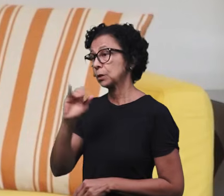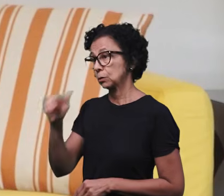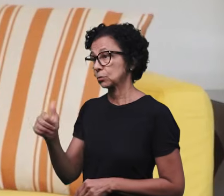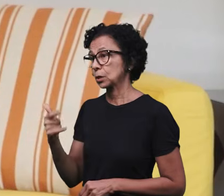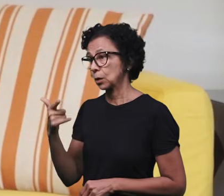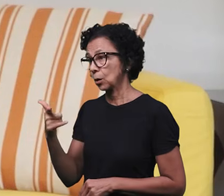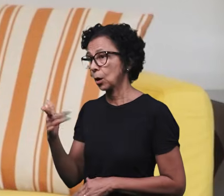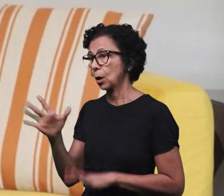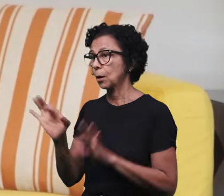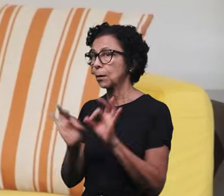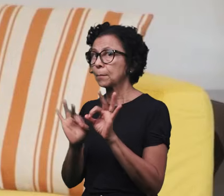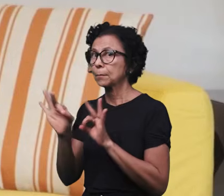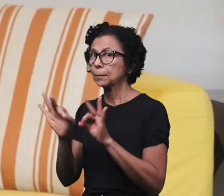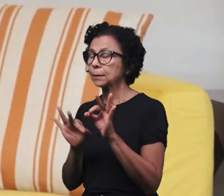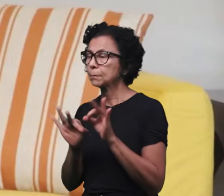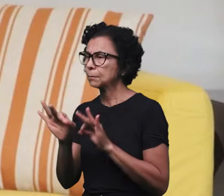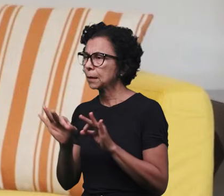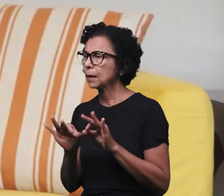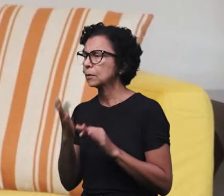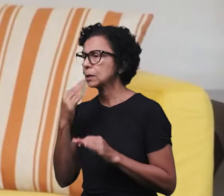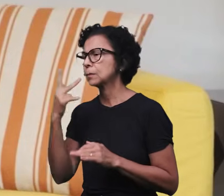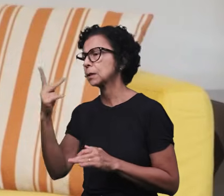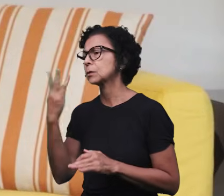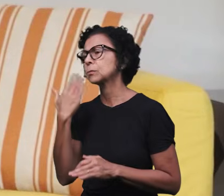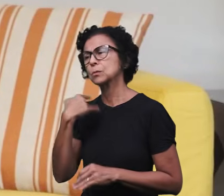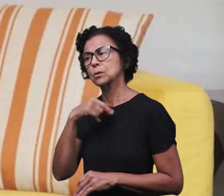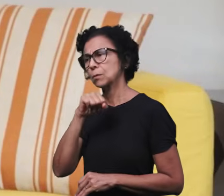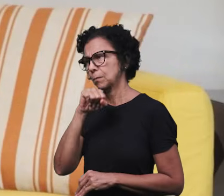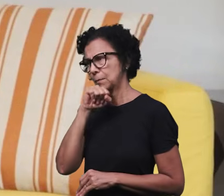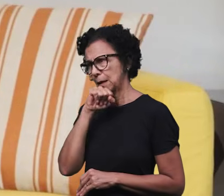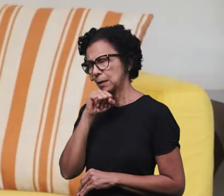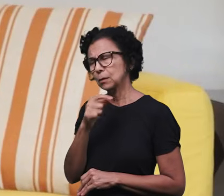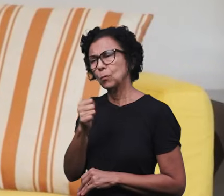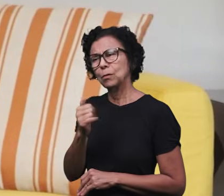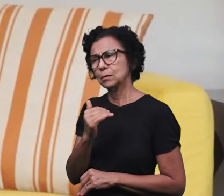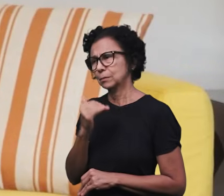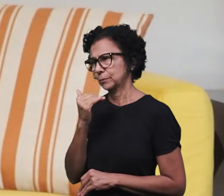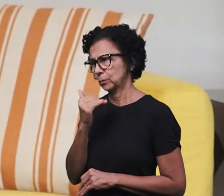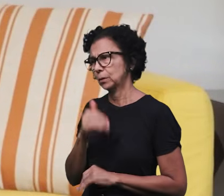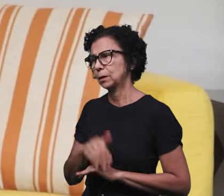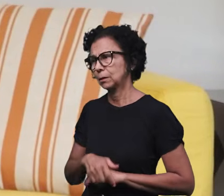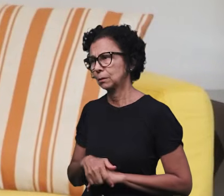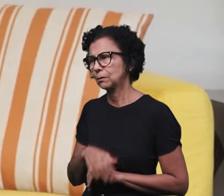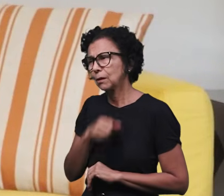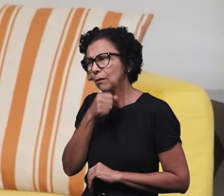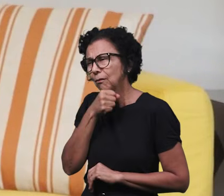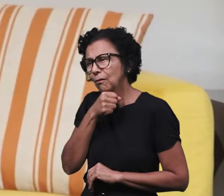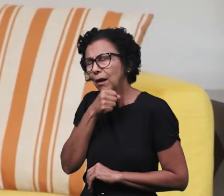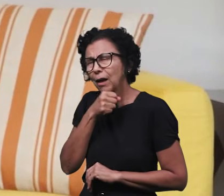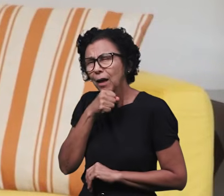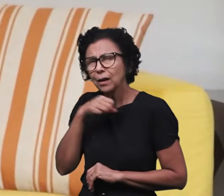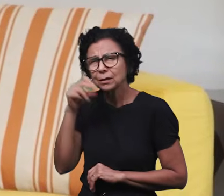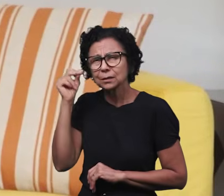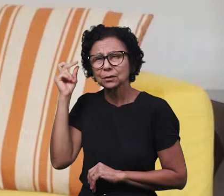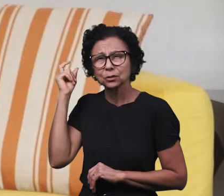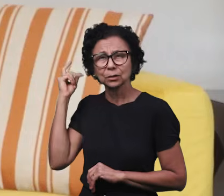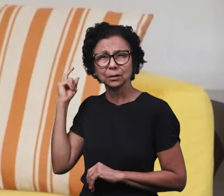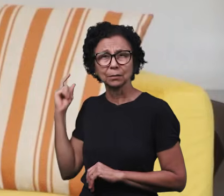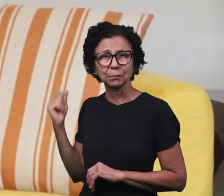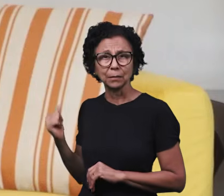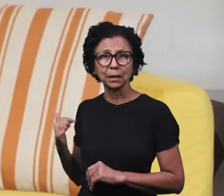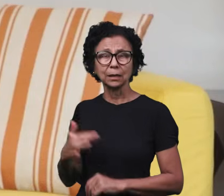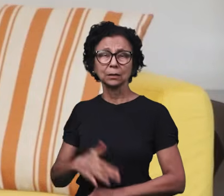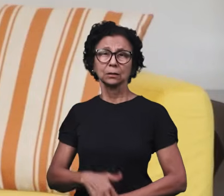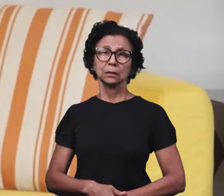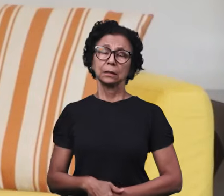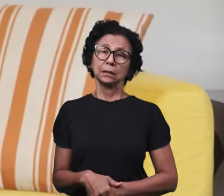Isaac, pois o pai desejava comer antes de o abençoar. E a velhice e a morte, naquele tempo, eram encaradas